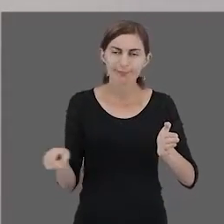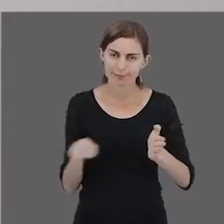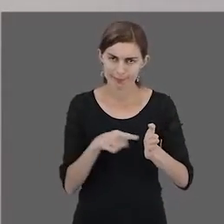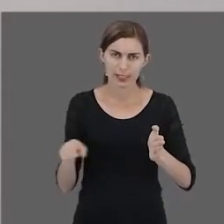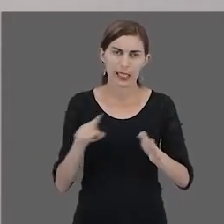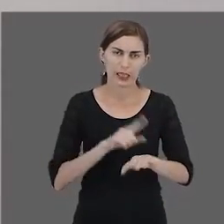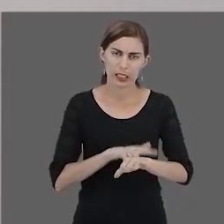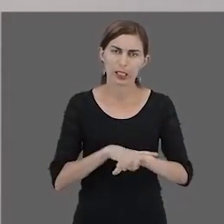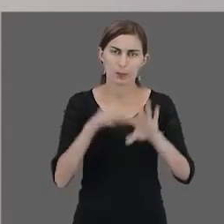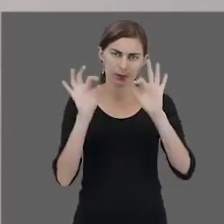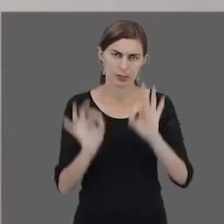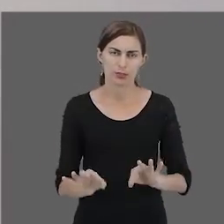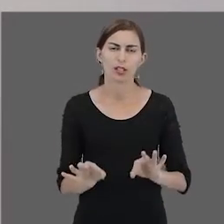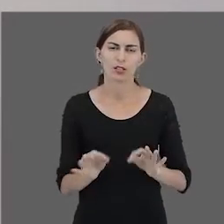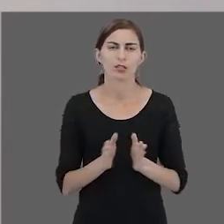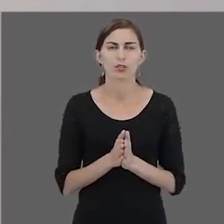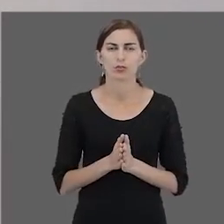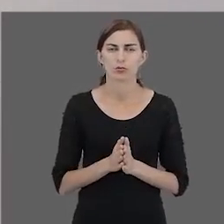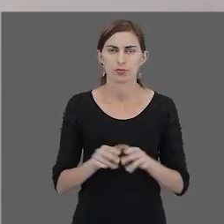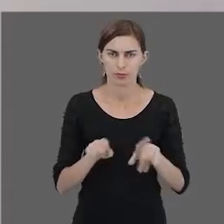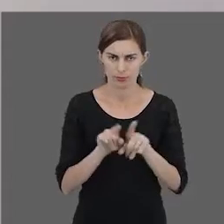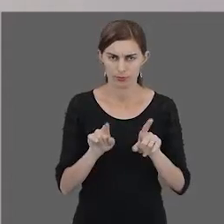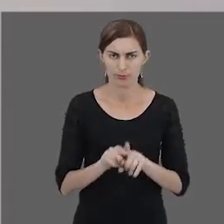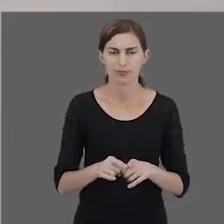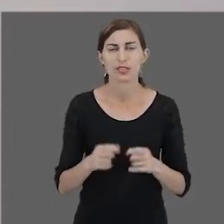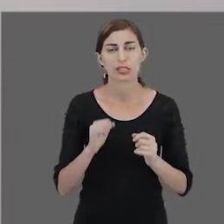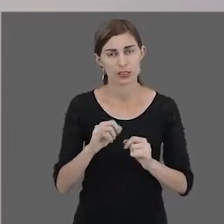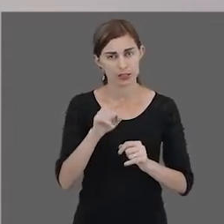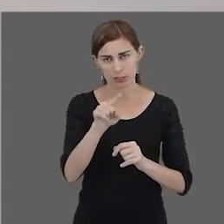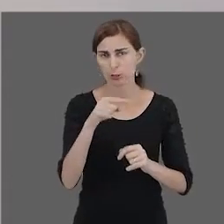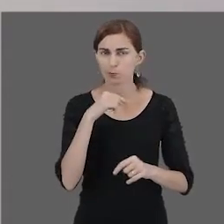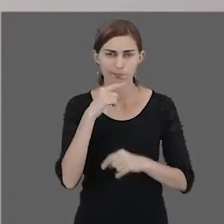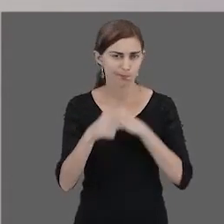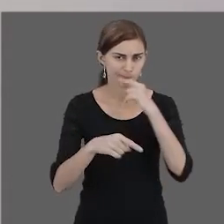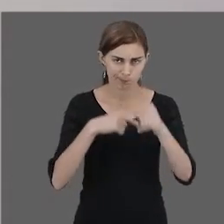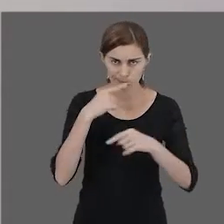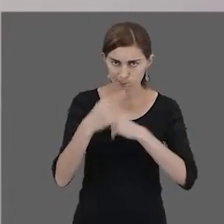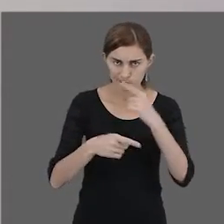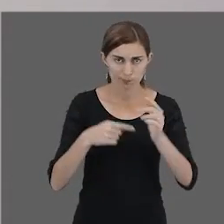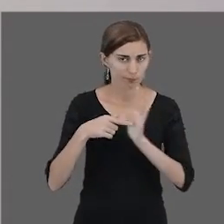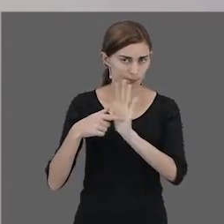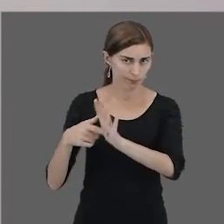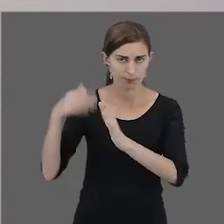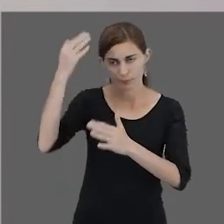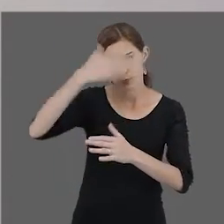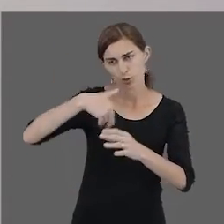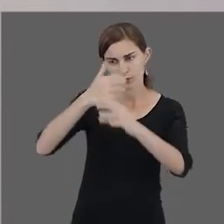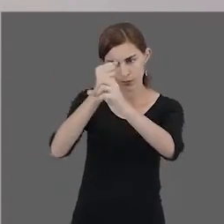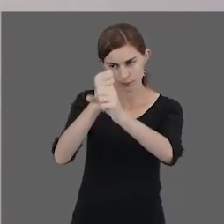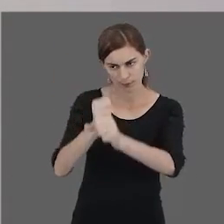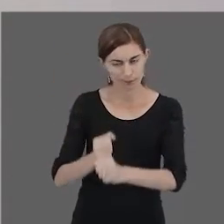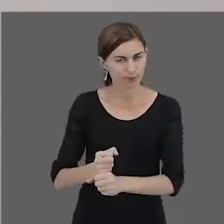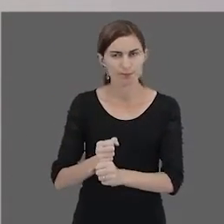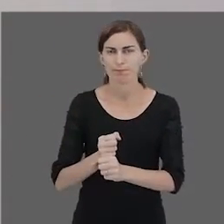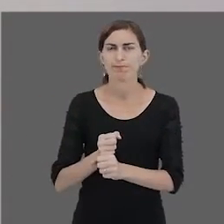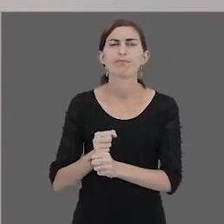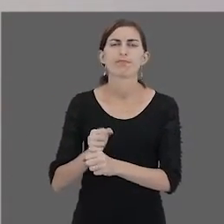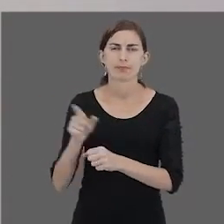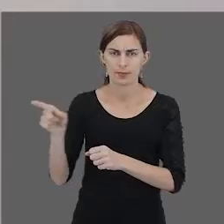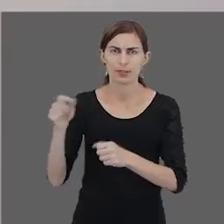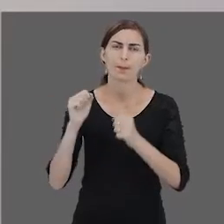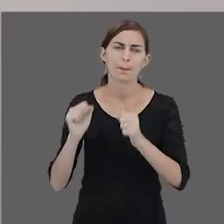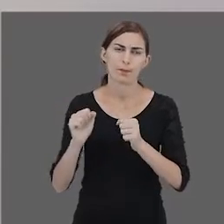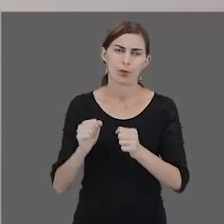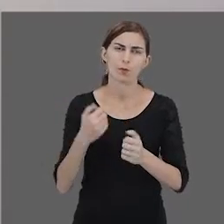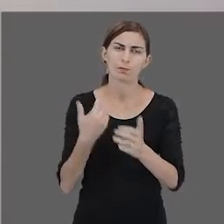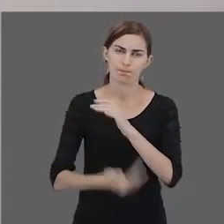dentro do prazo legal, né? E se ele não fizer a prestação de contas, né, ele simplesmente